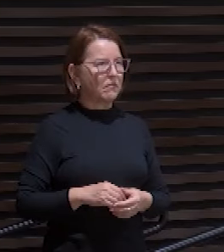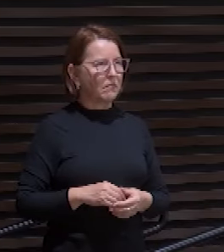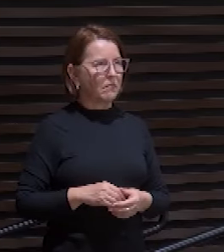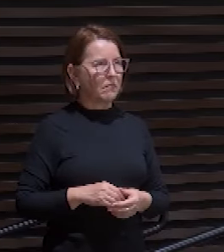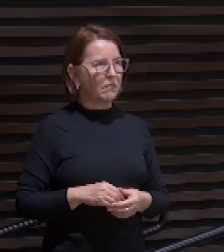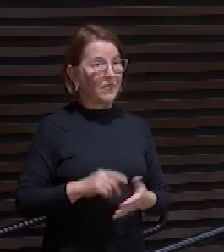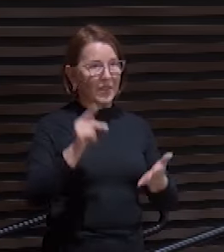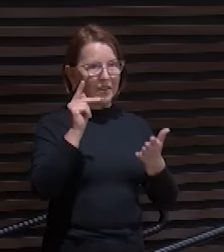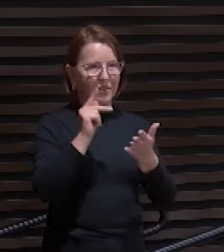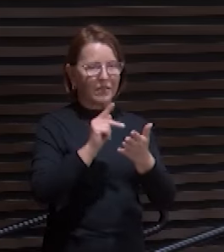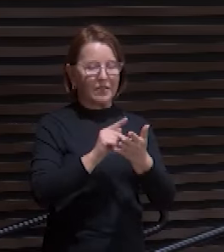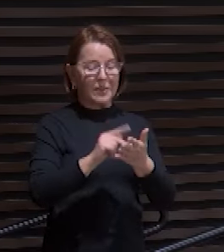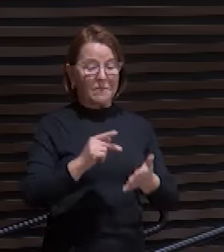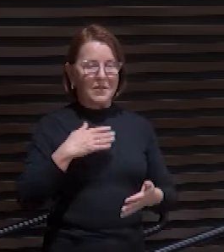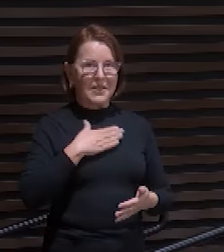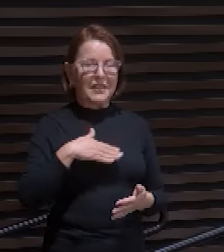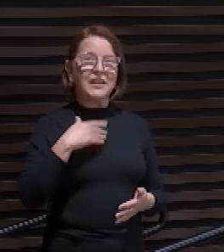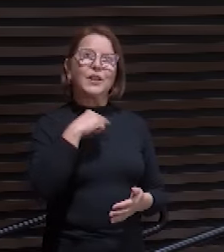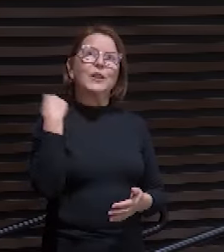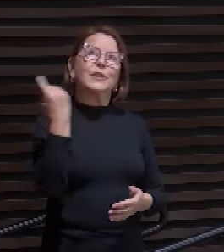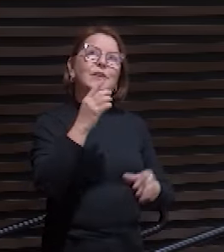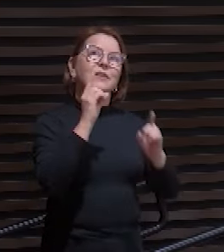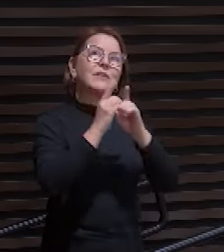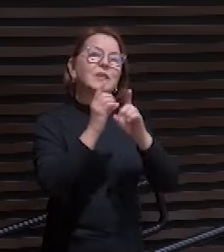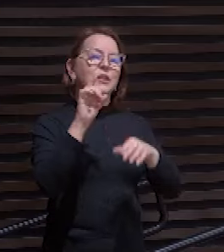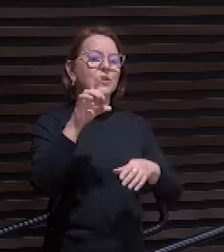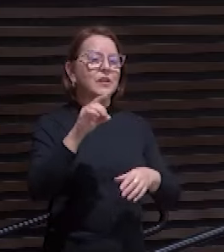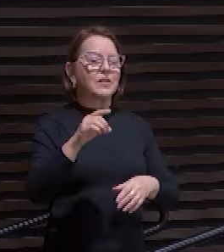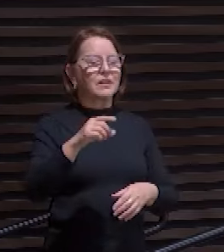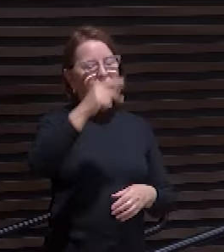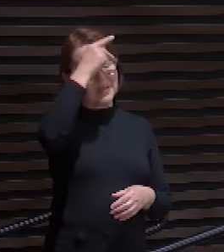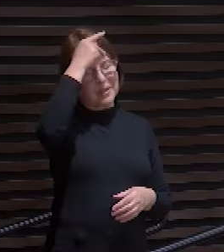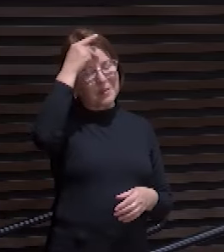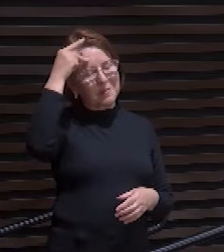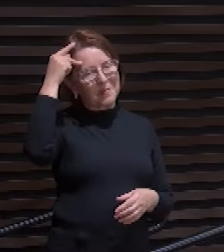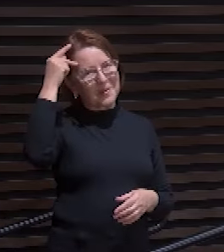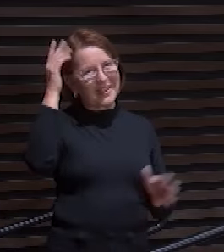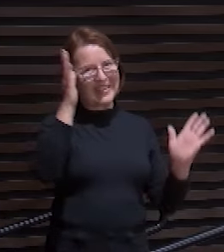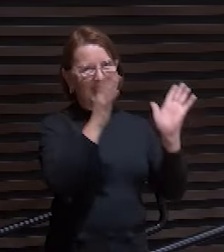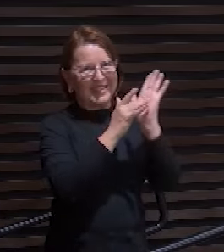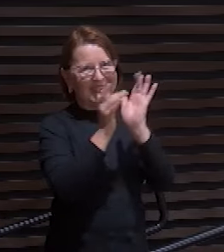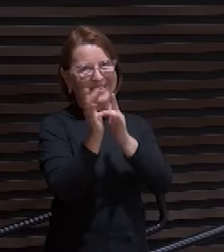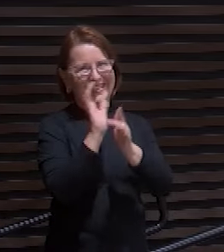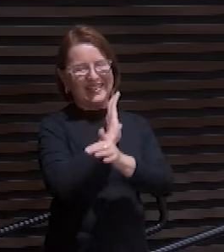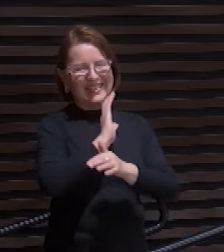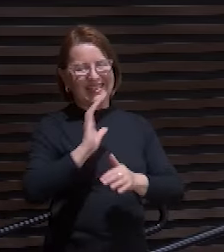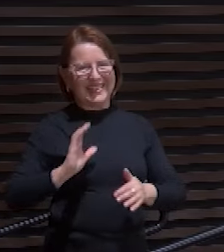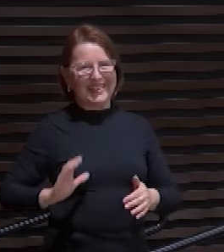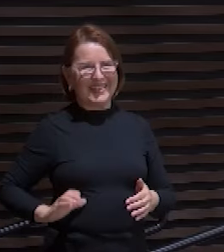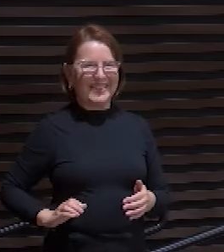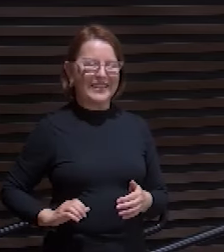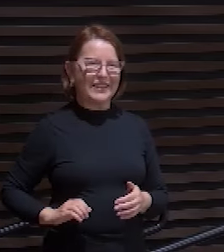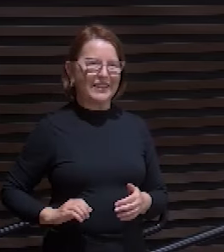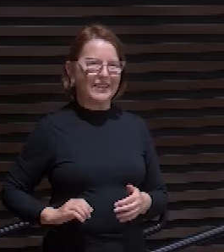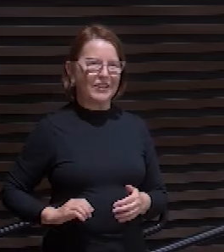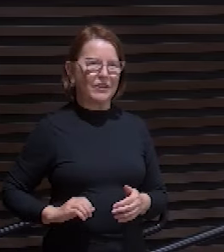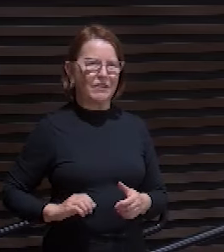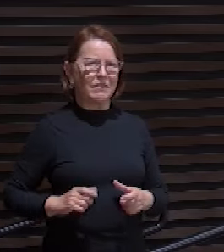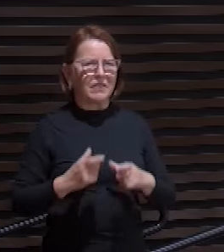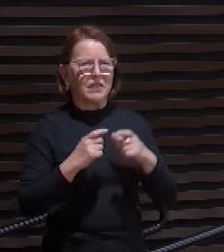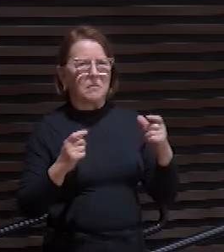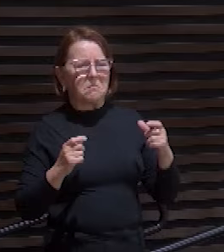O verdadeiro prazer nós vamos encontrar somente na pessoa de Jesus Cristo. O maior engano, a maior